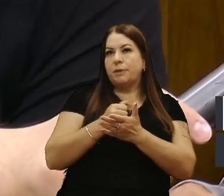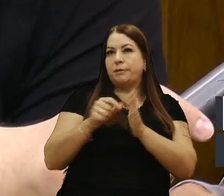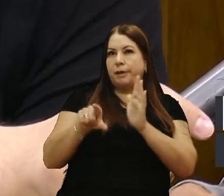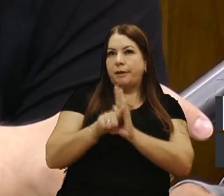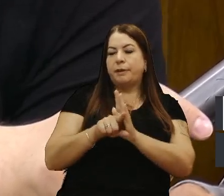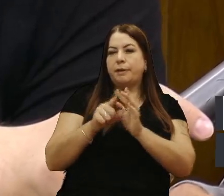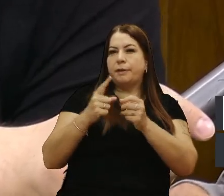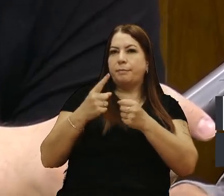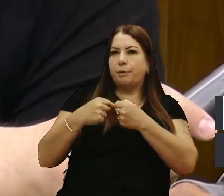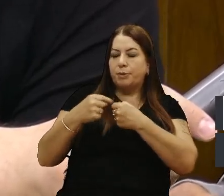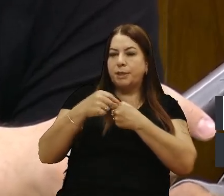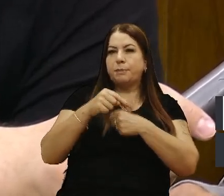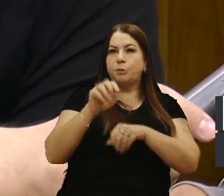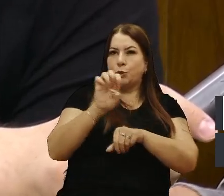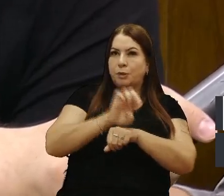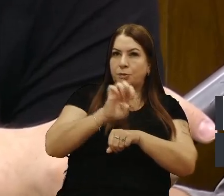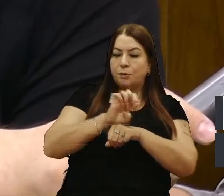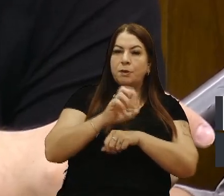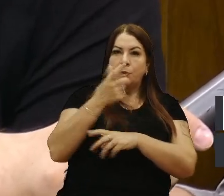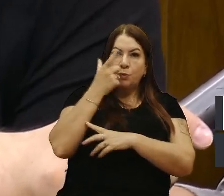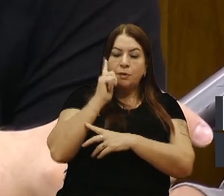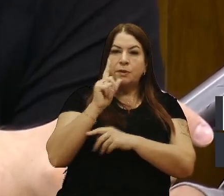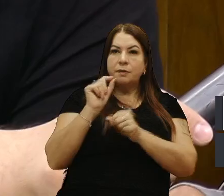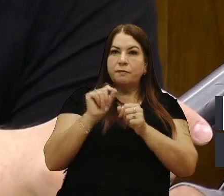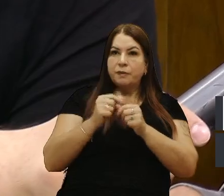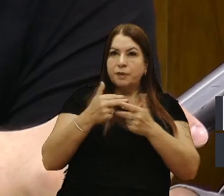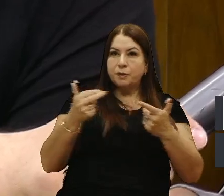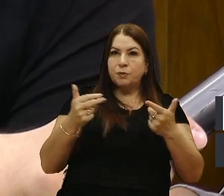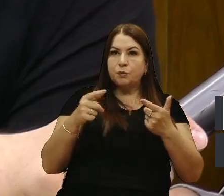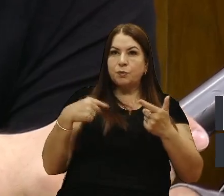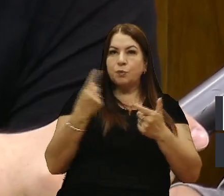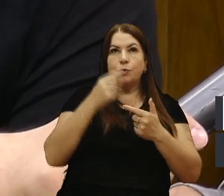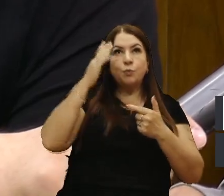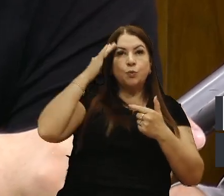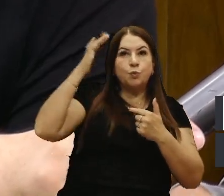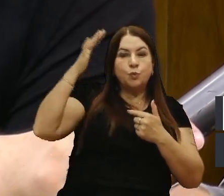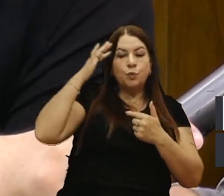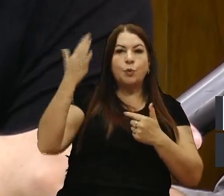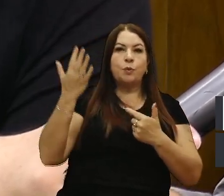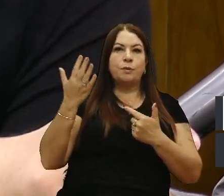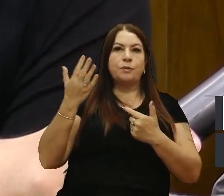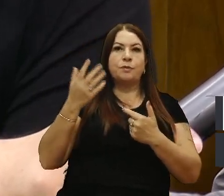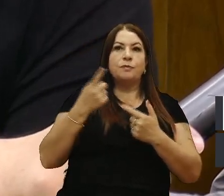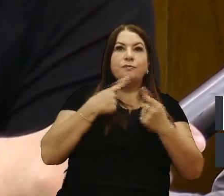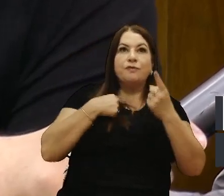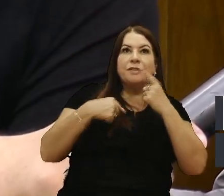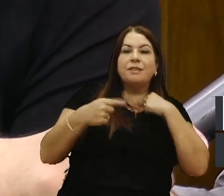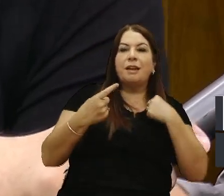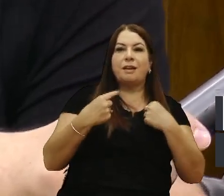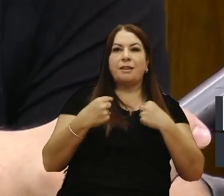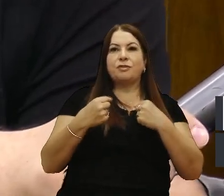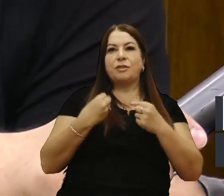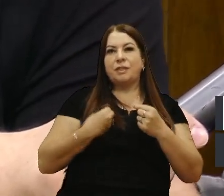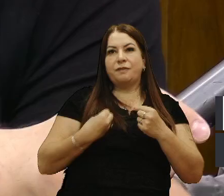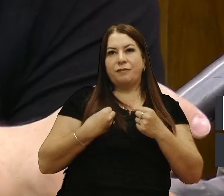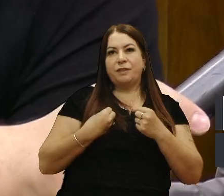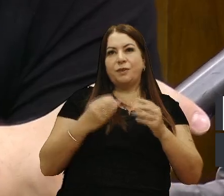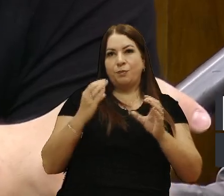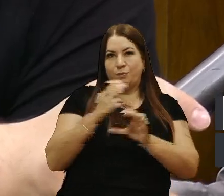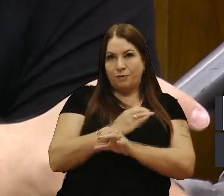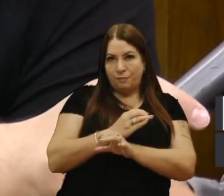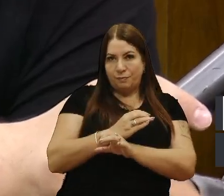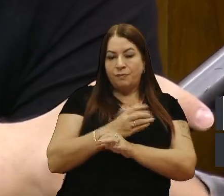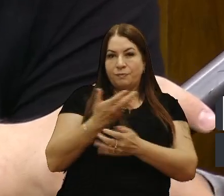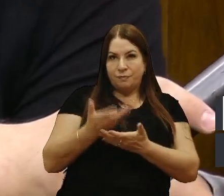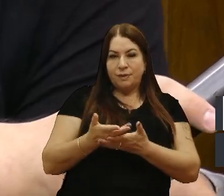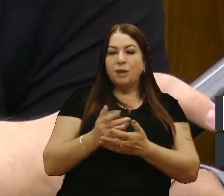município, do Estado, para a gente conseguir realizar os nossos sonhos, os nossos desejos e a nossa vida plena. Então,